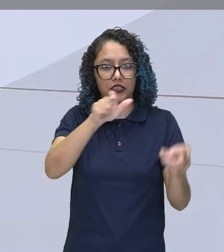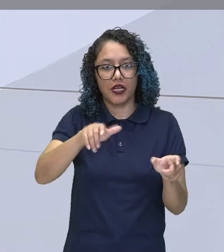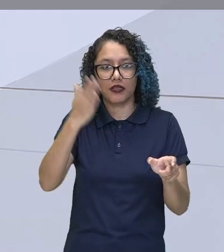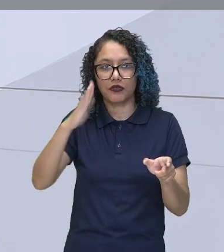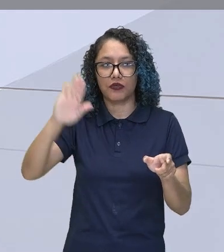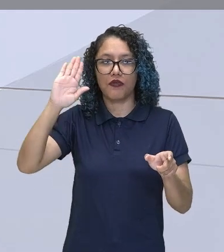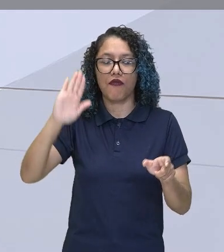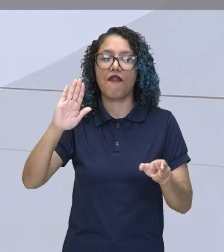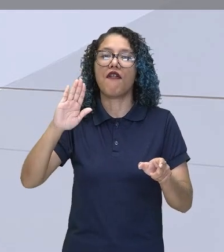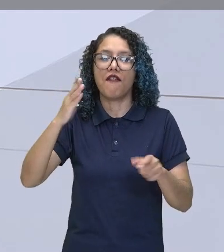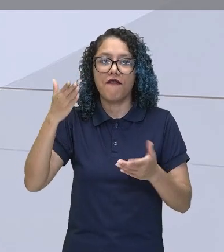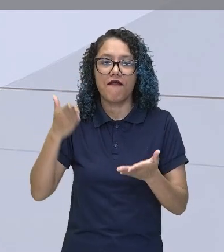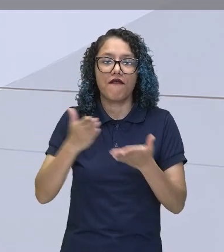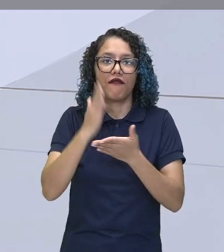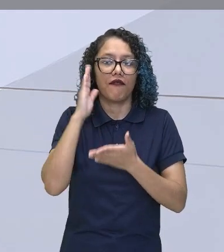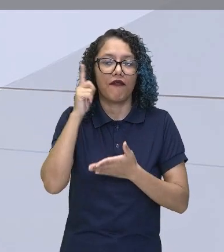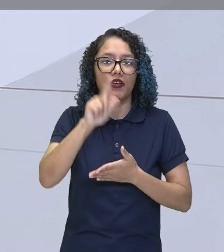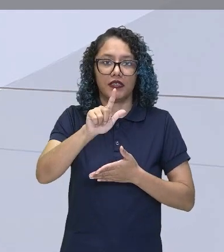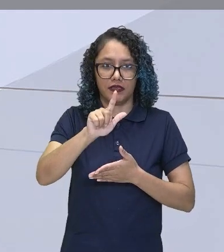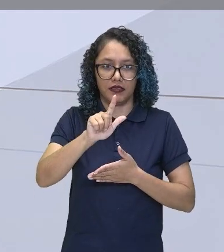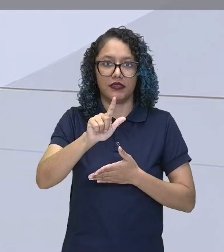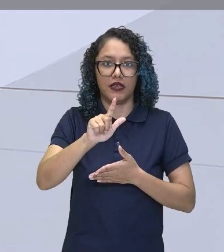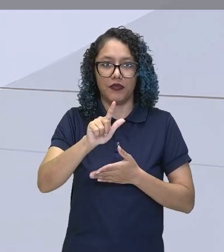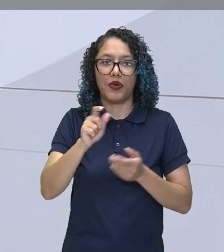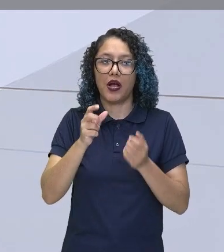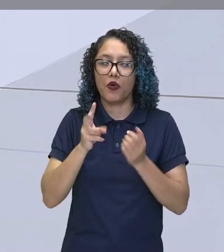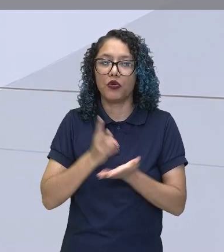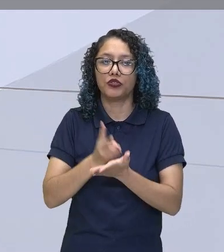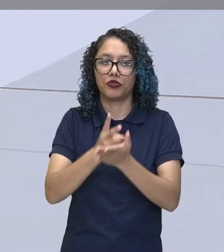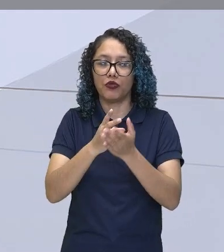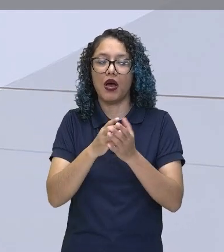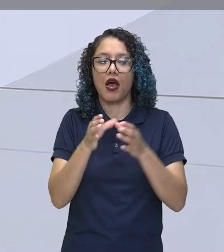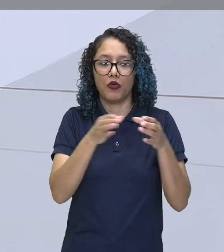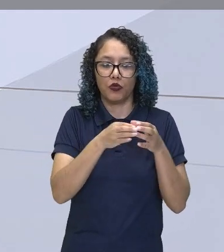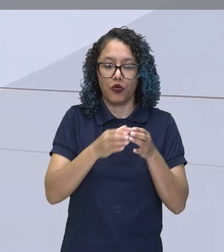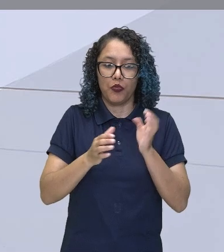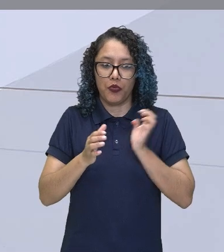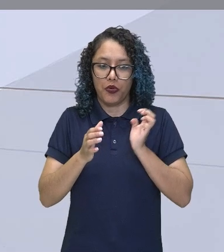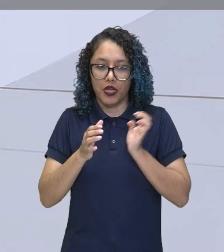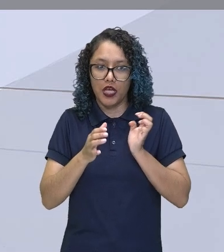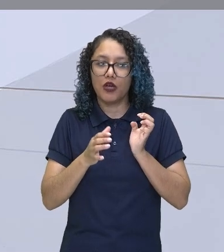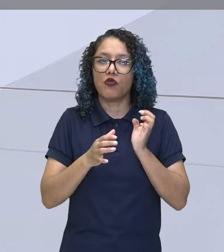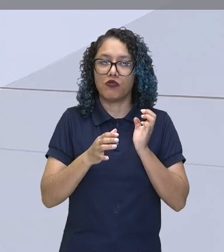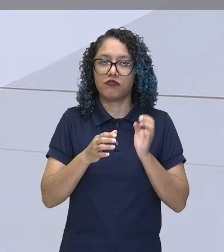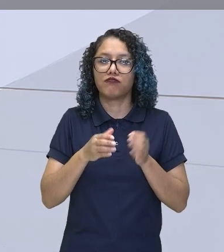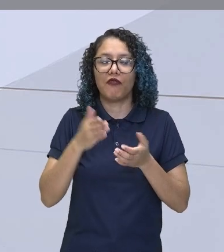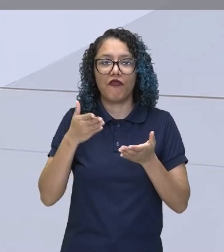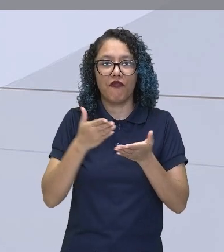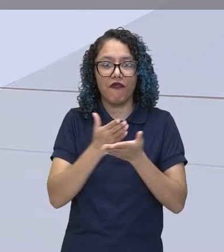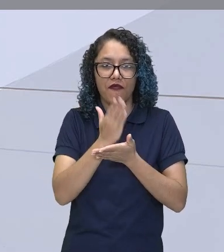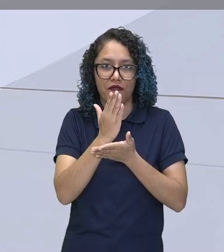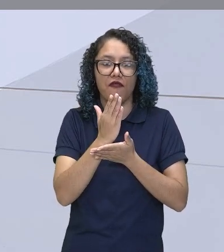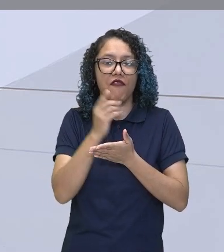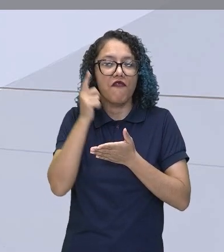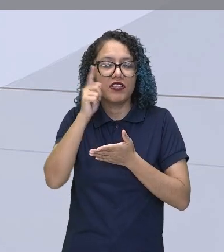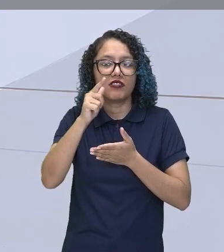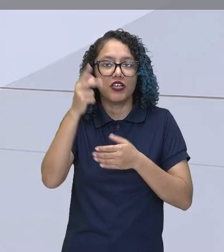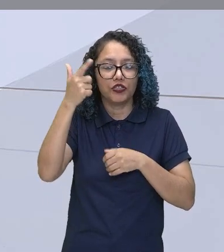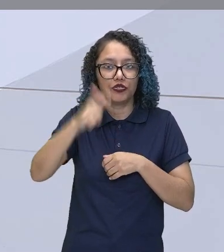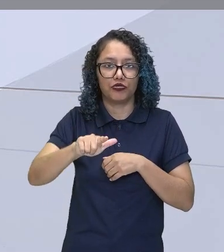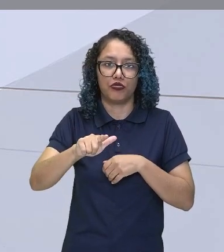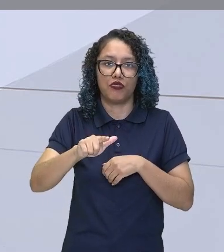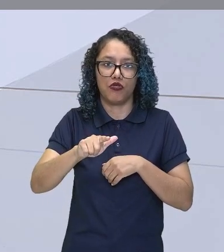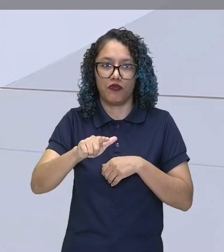das oligarquias estaduais com quem mantinha estreitas relações. Então, esses coronéis tinham